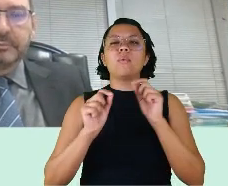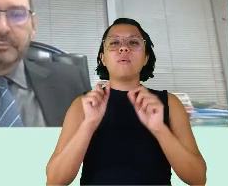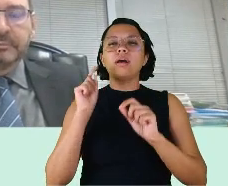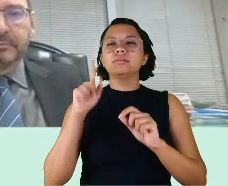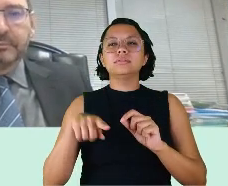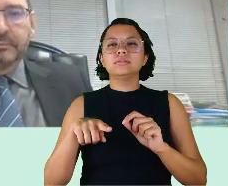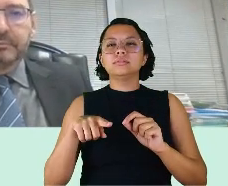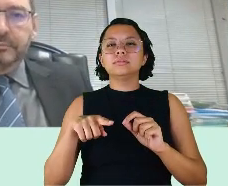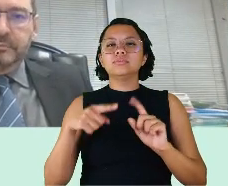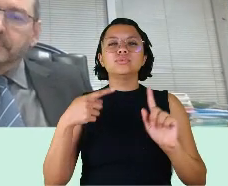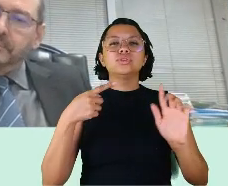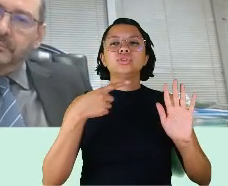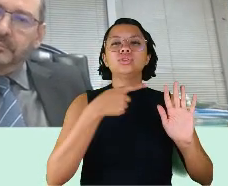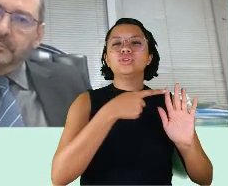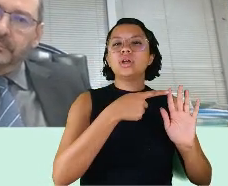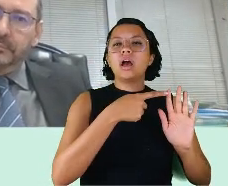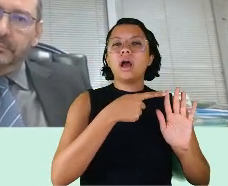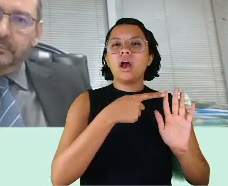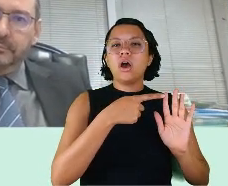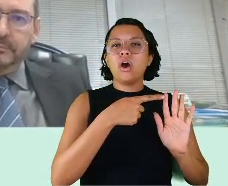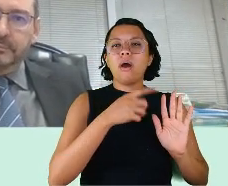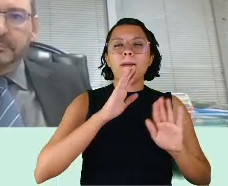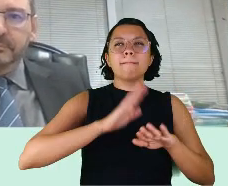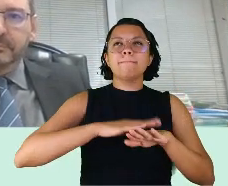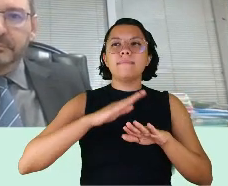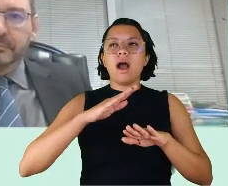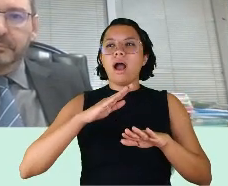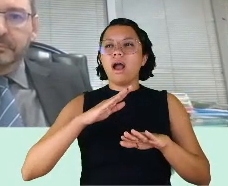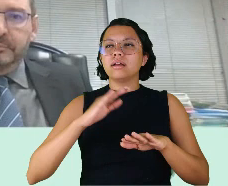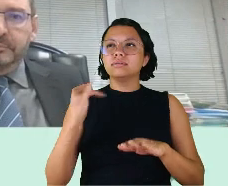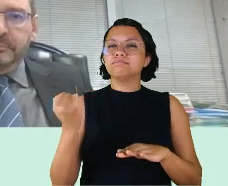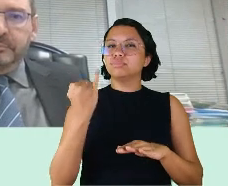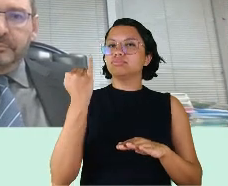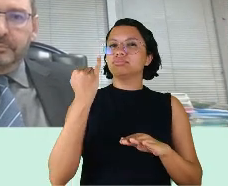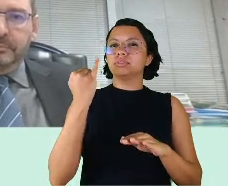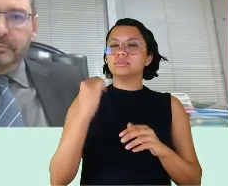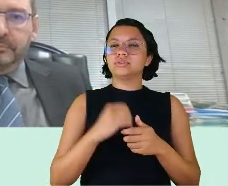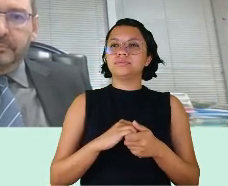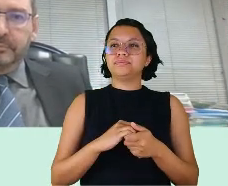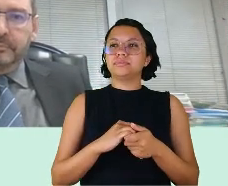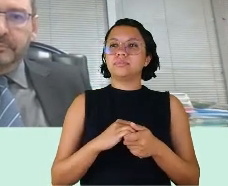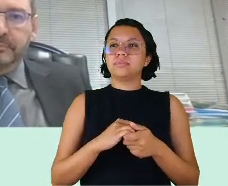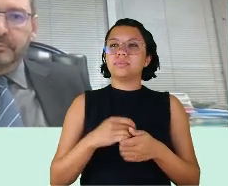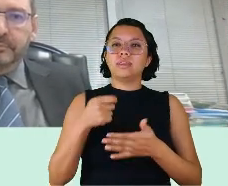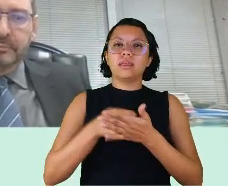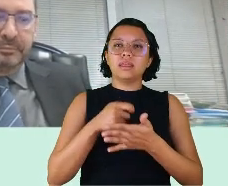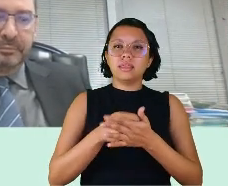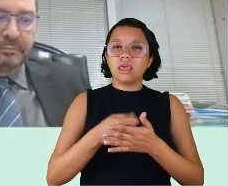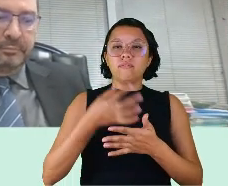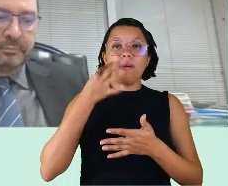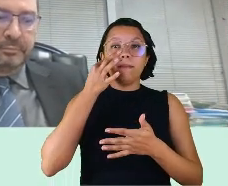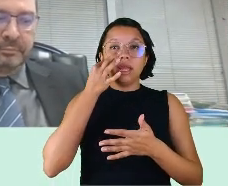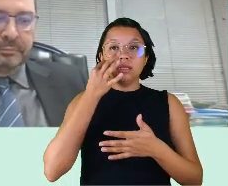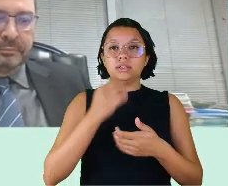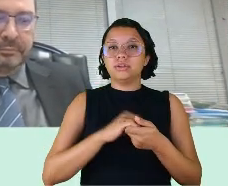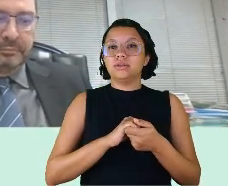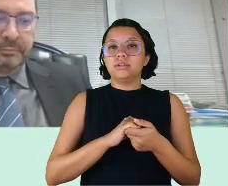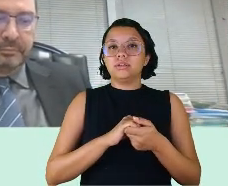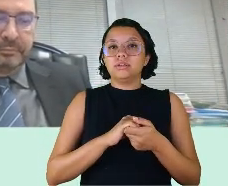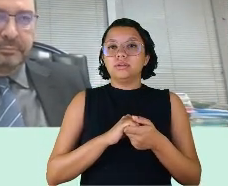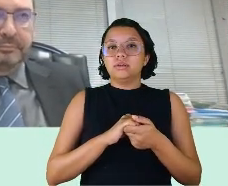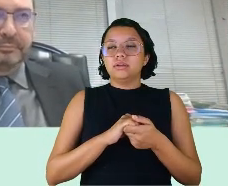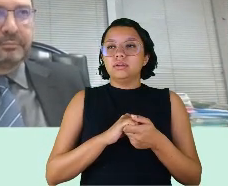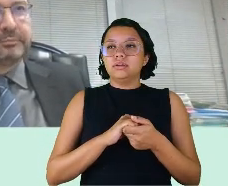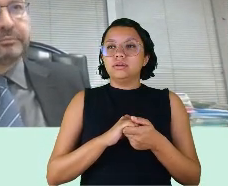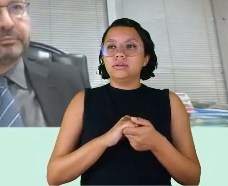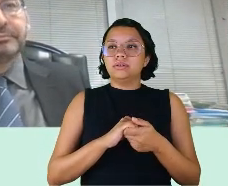são os indicadores mais relevantes que devem estar presentes